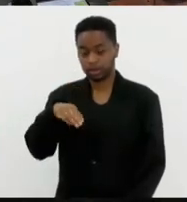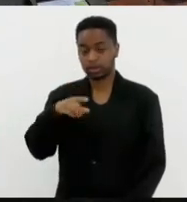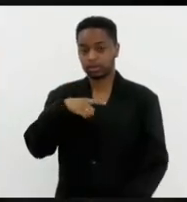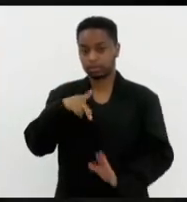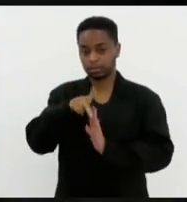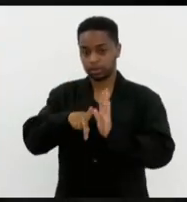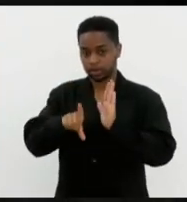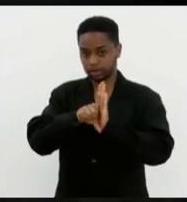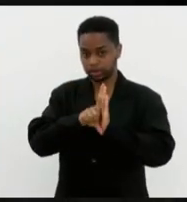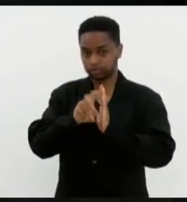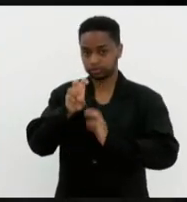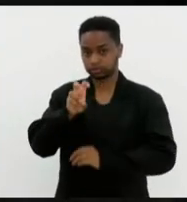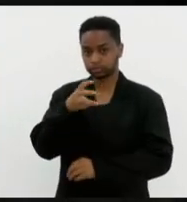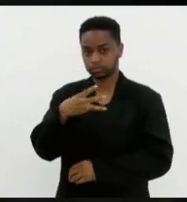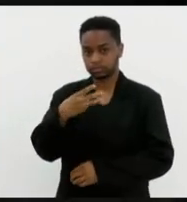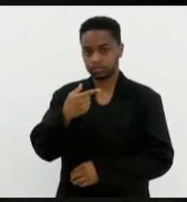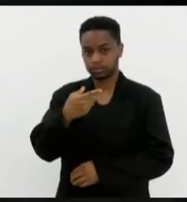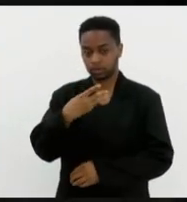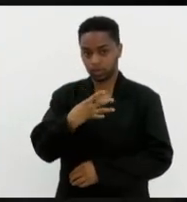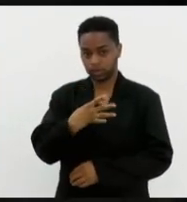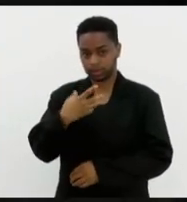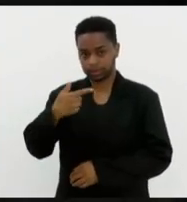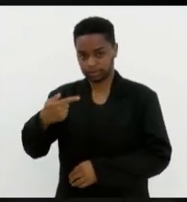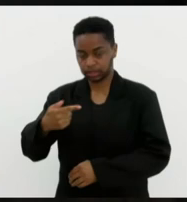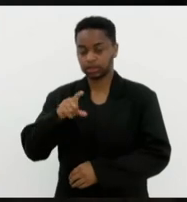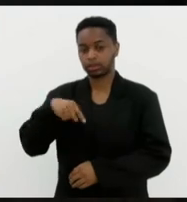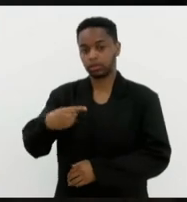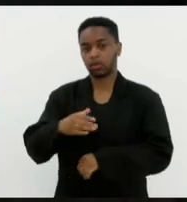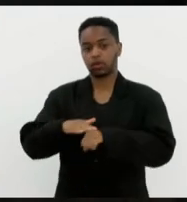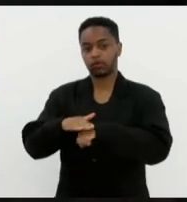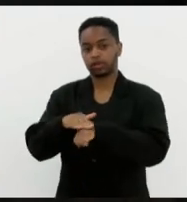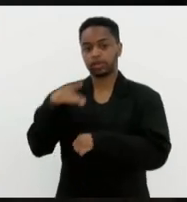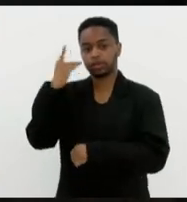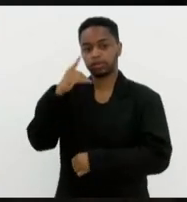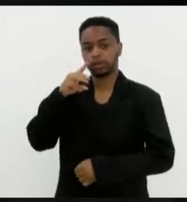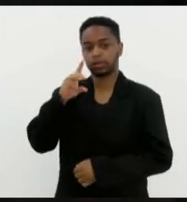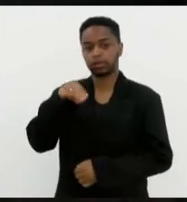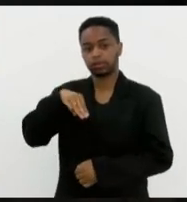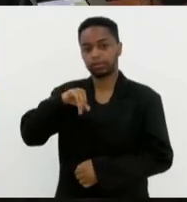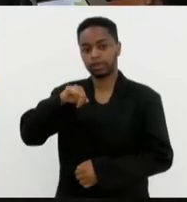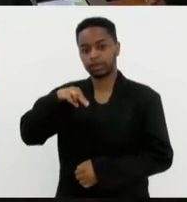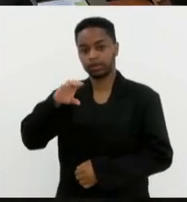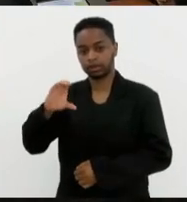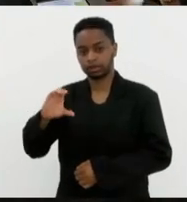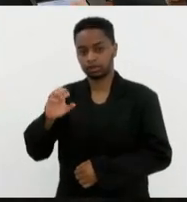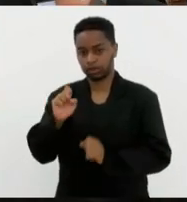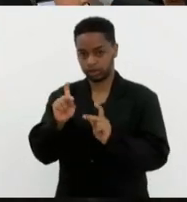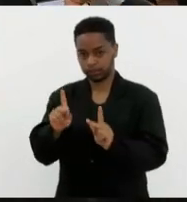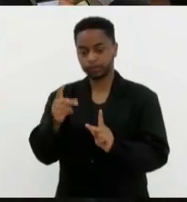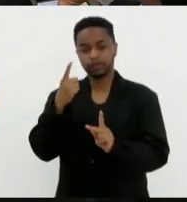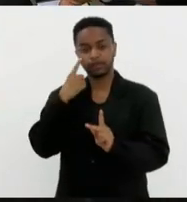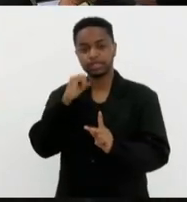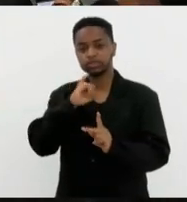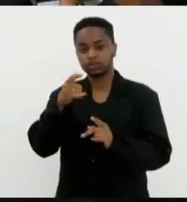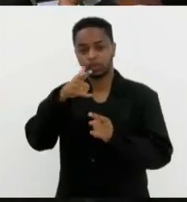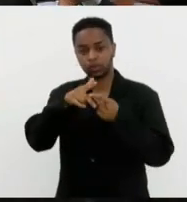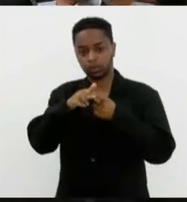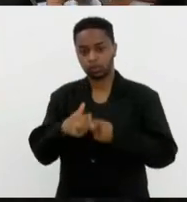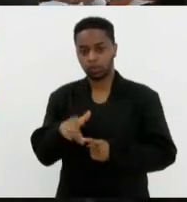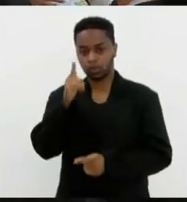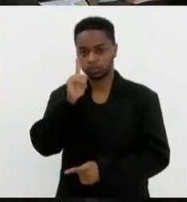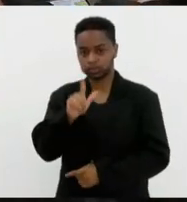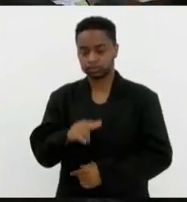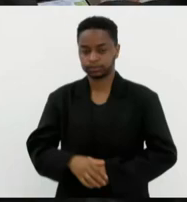5.347, bate com o deputado Mink, por favor, para ver se... se a correção foi feita. Muito obrigado.